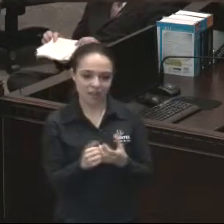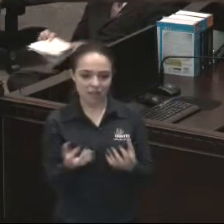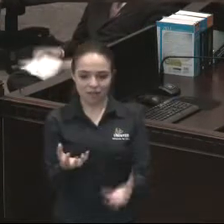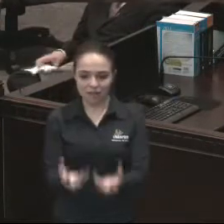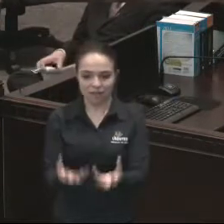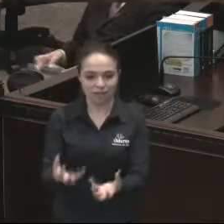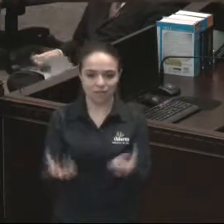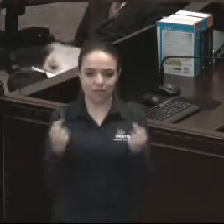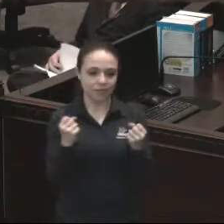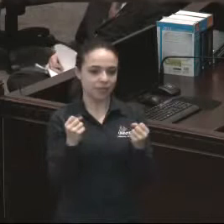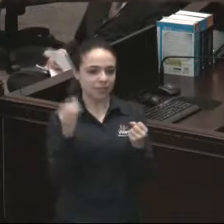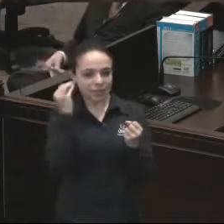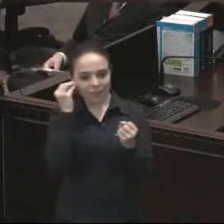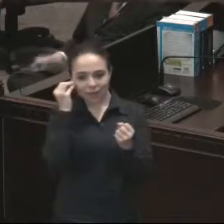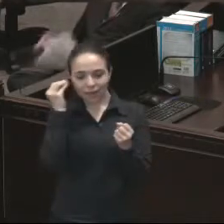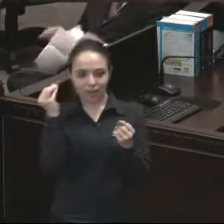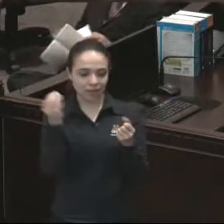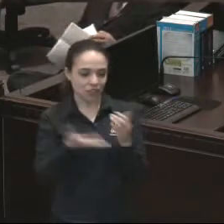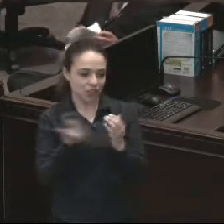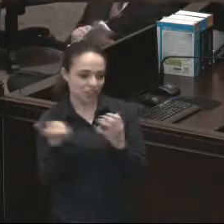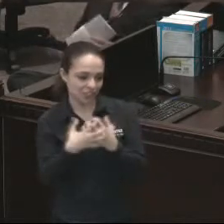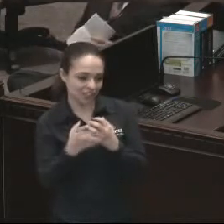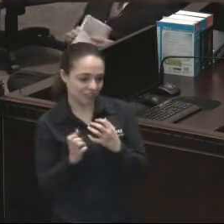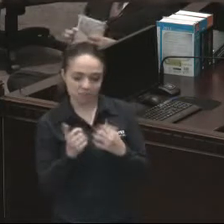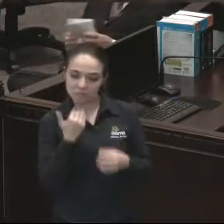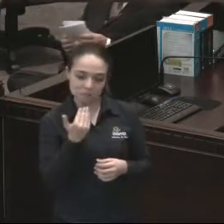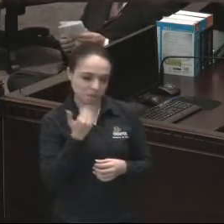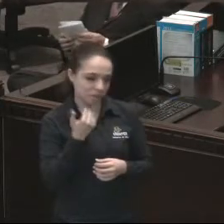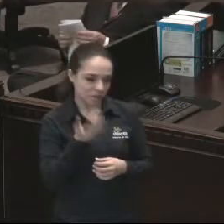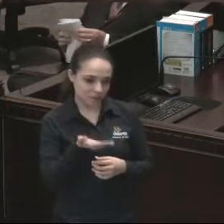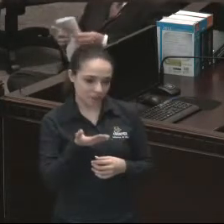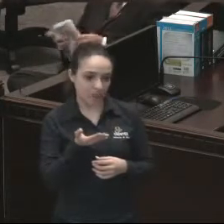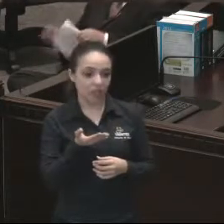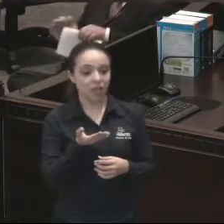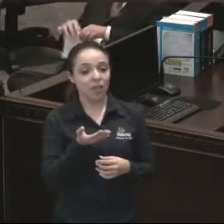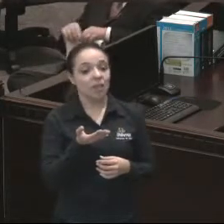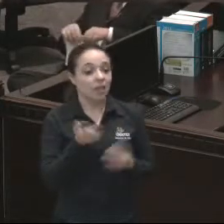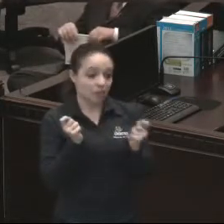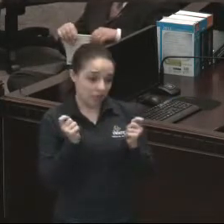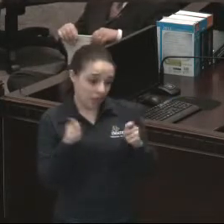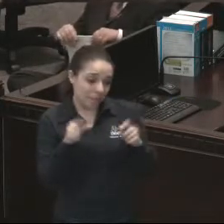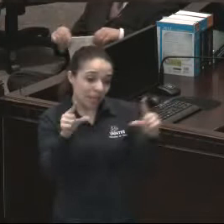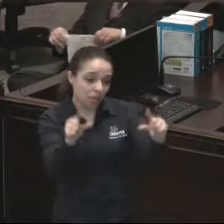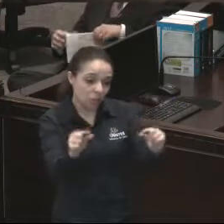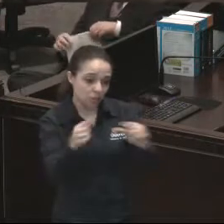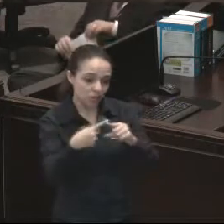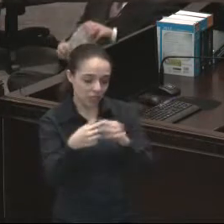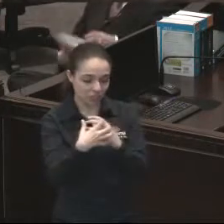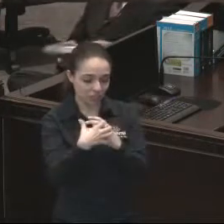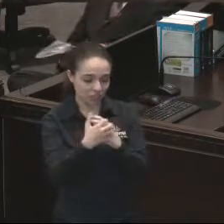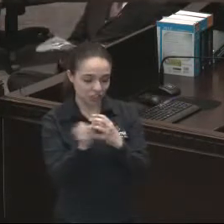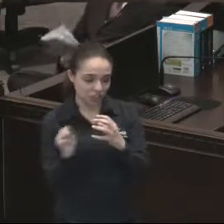não adianta tirar a casca. É, claro, como eu falei, vai diminuir a concentração de um alimento que você